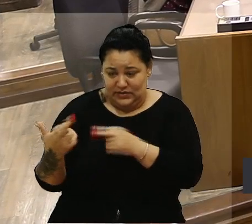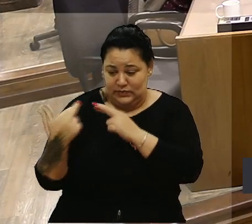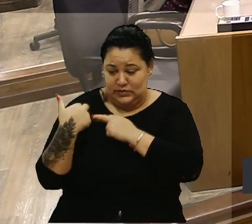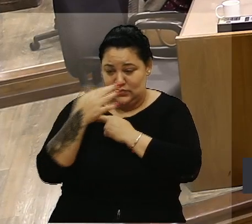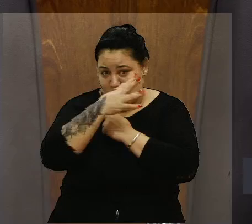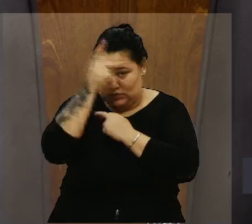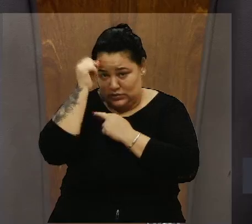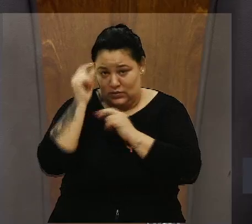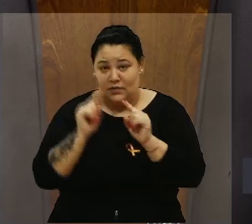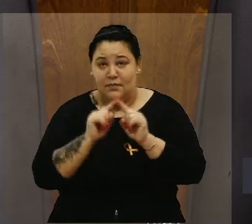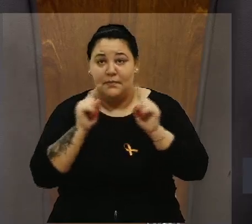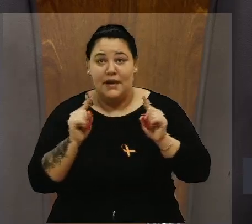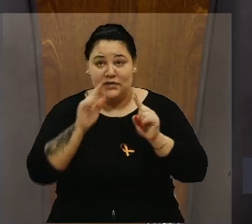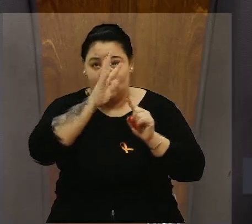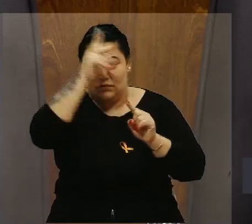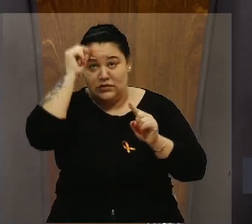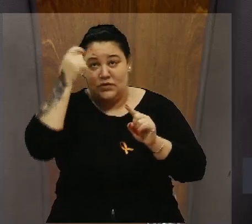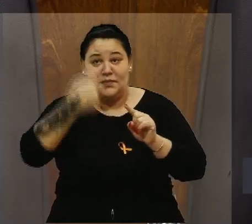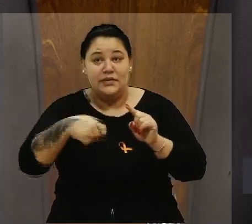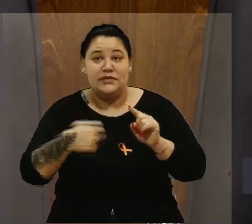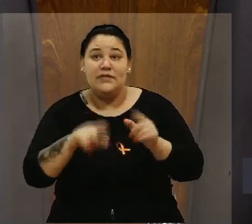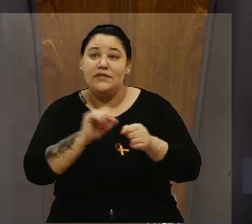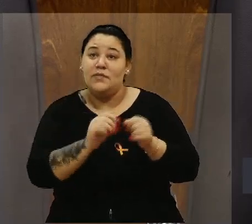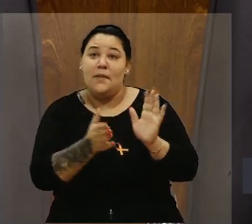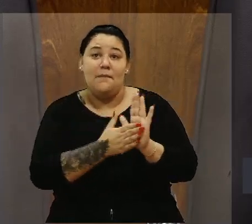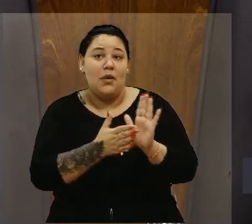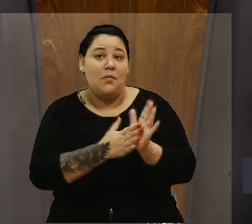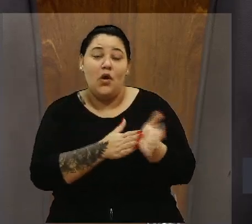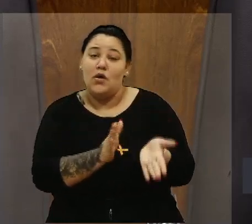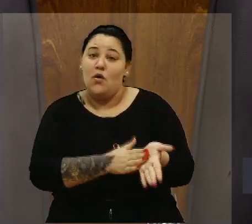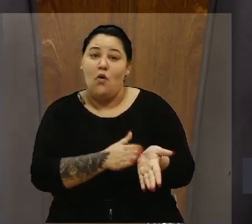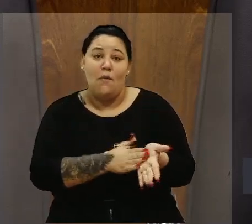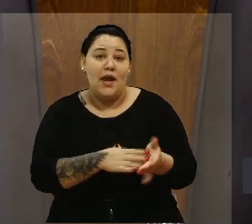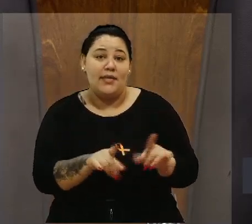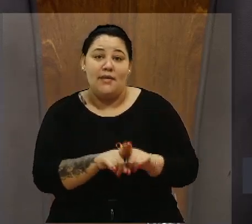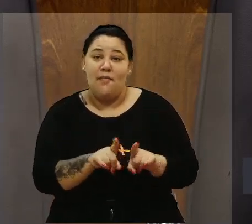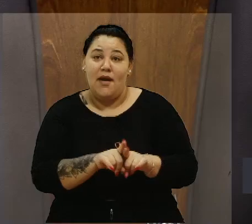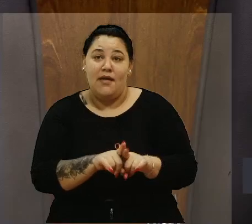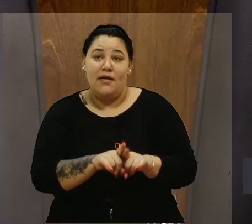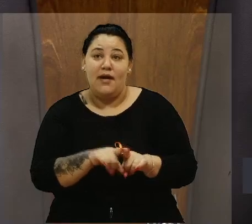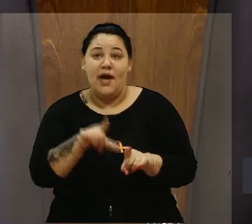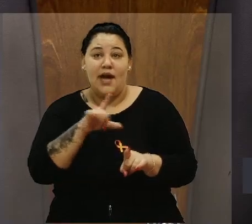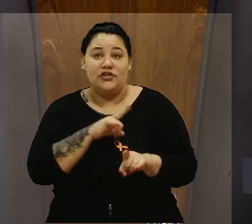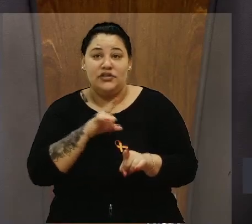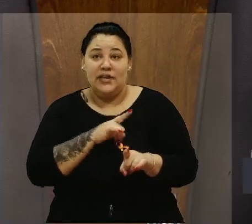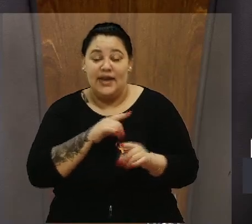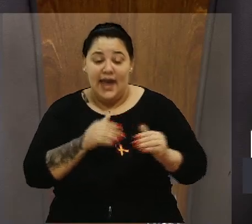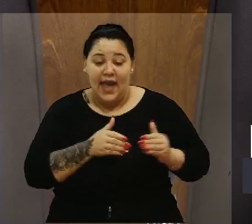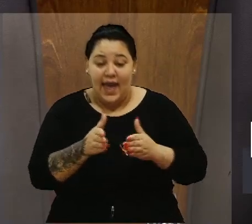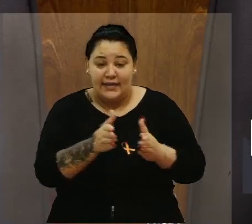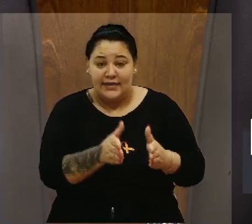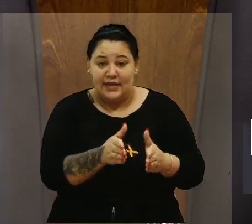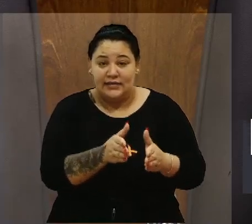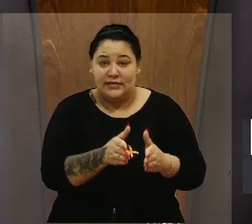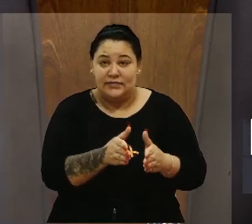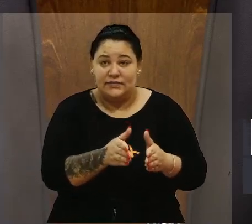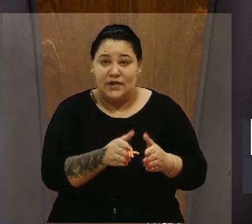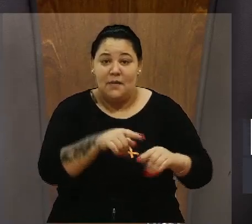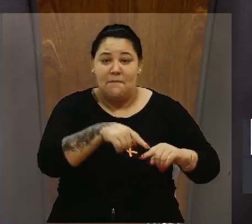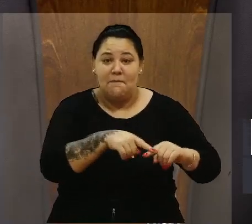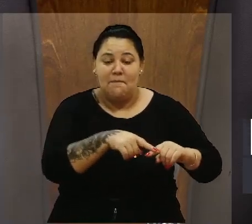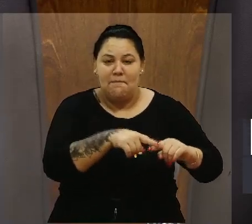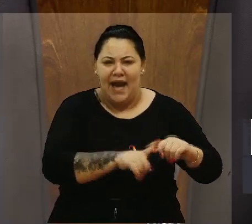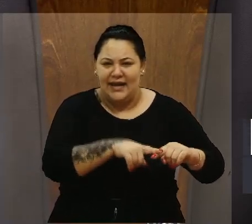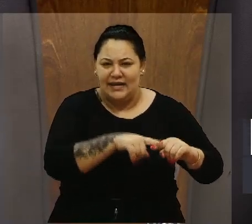que o município tem que se propor a cobrar também. A gente tem a entrada do Parque dos Pinhais pela